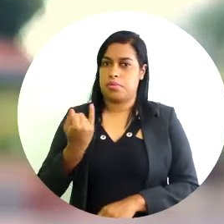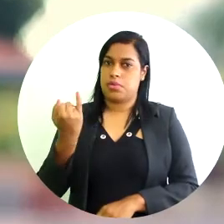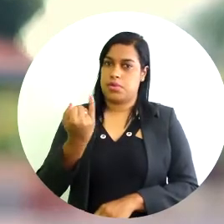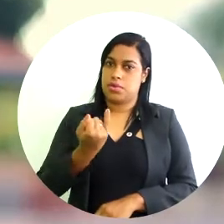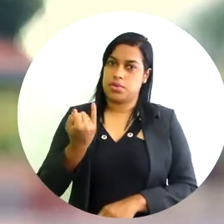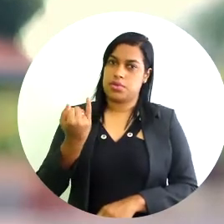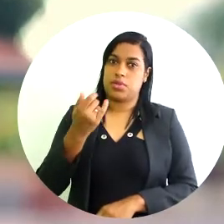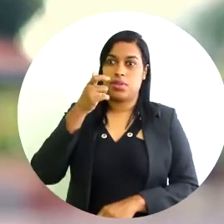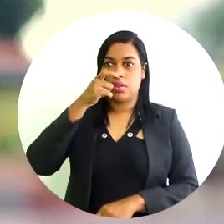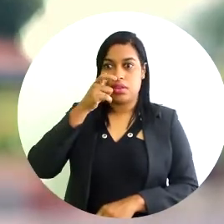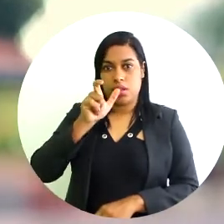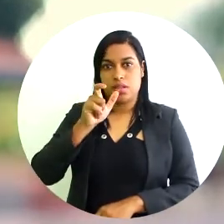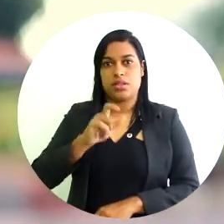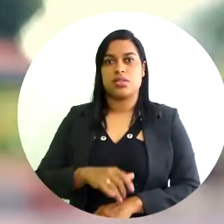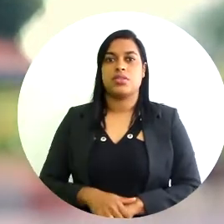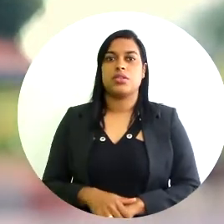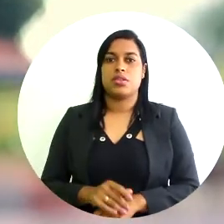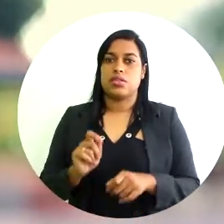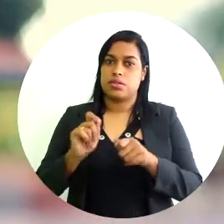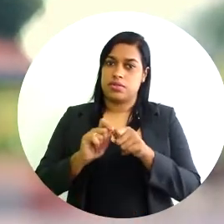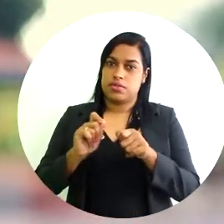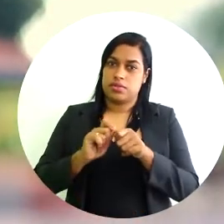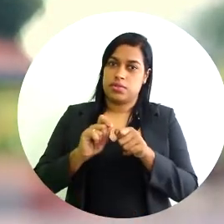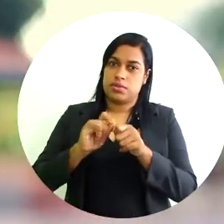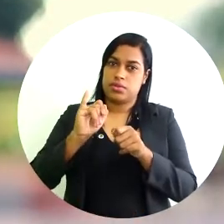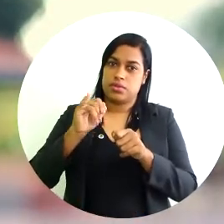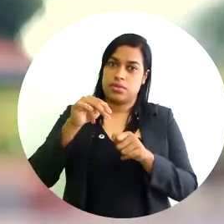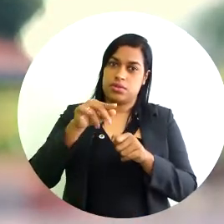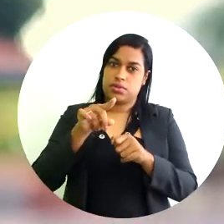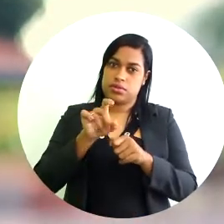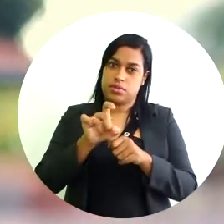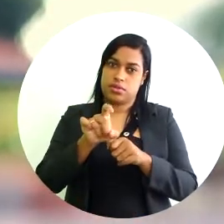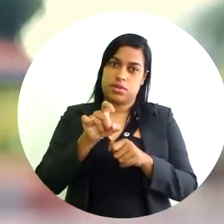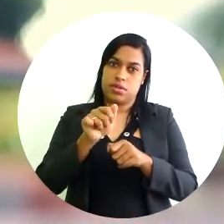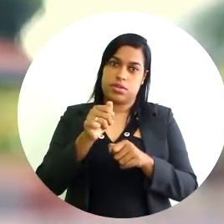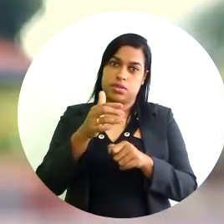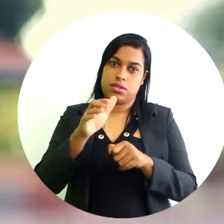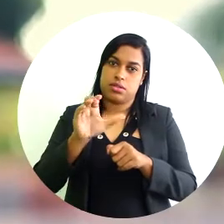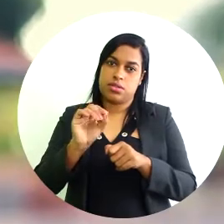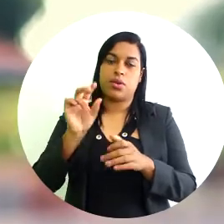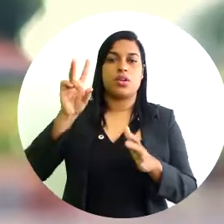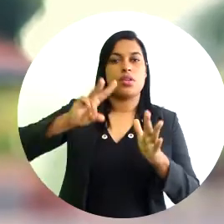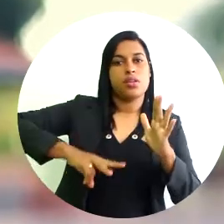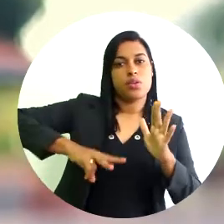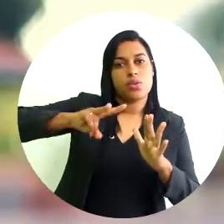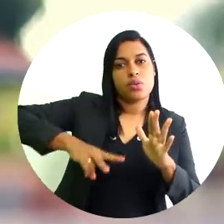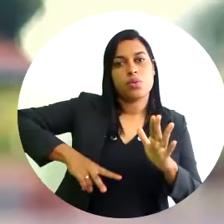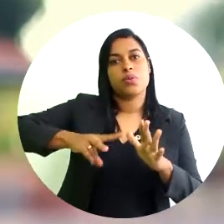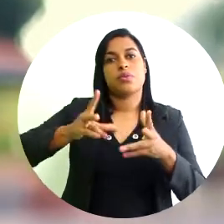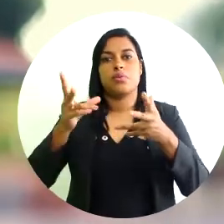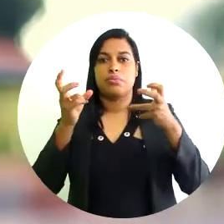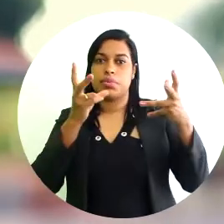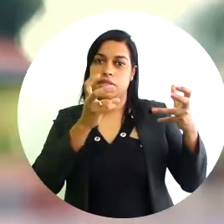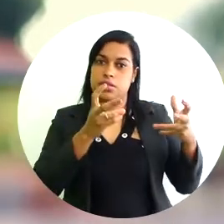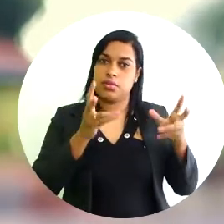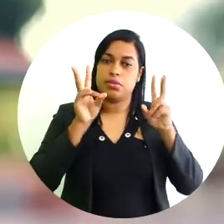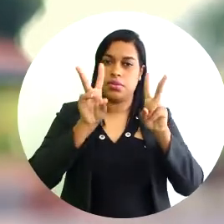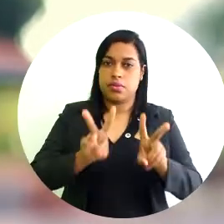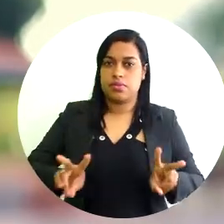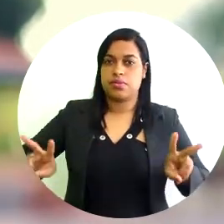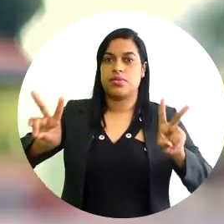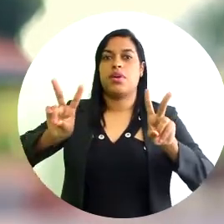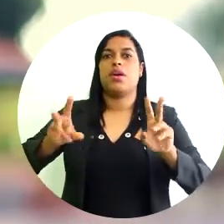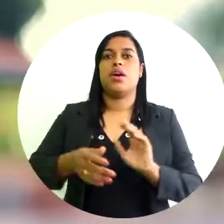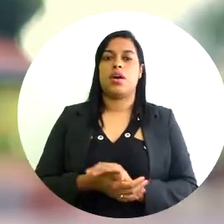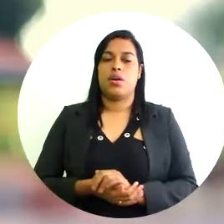como é interessante fazer a indexação? Então a gente vai trabalhar com a leitura, vai trabalhar com a percepção visual, vai